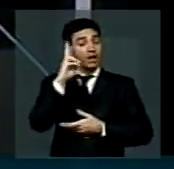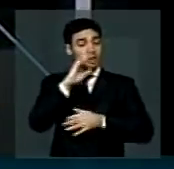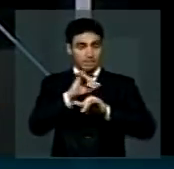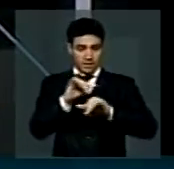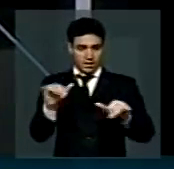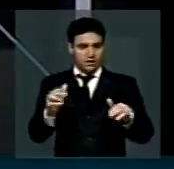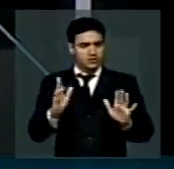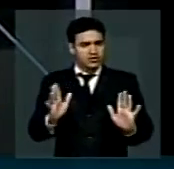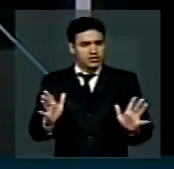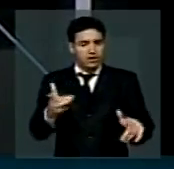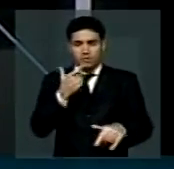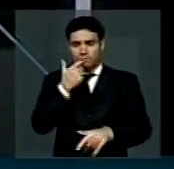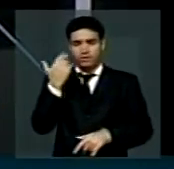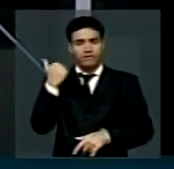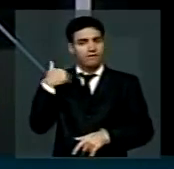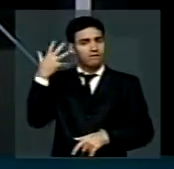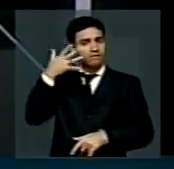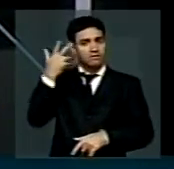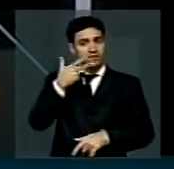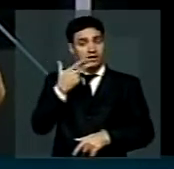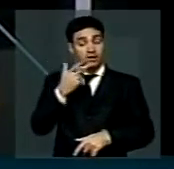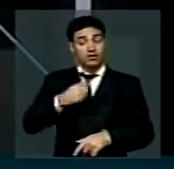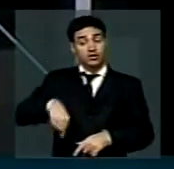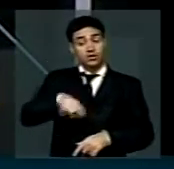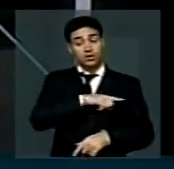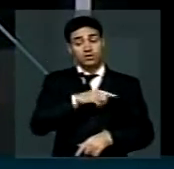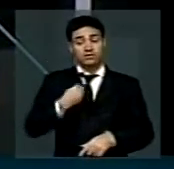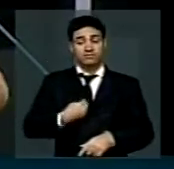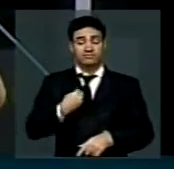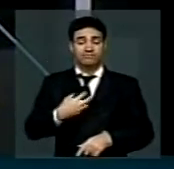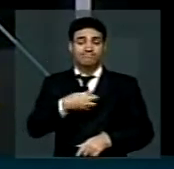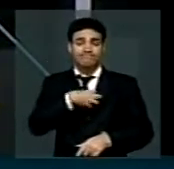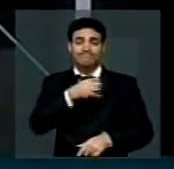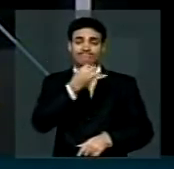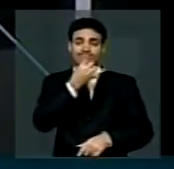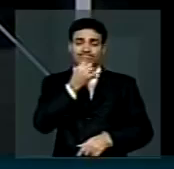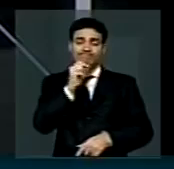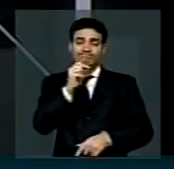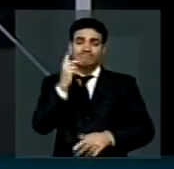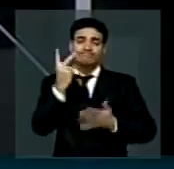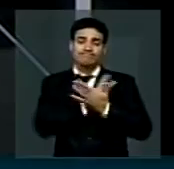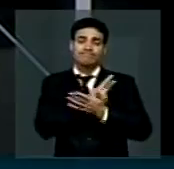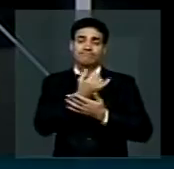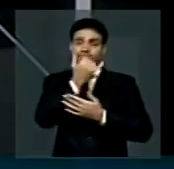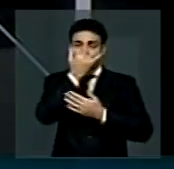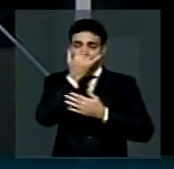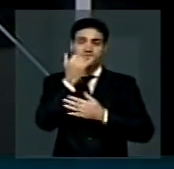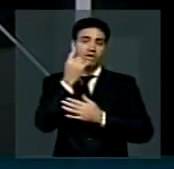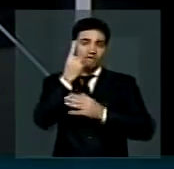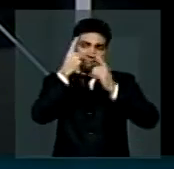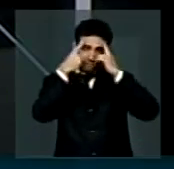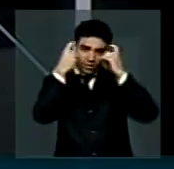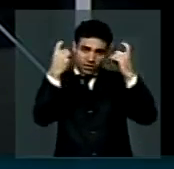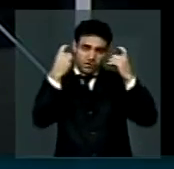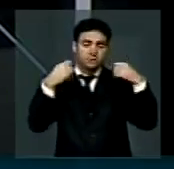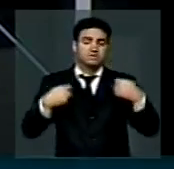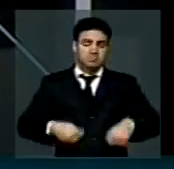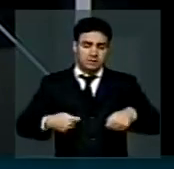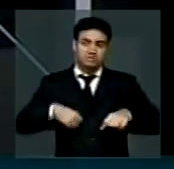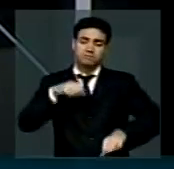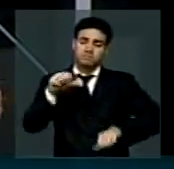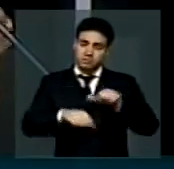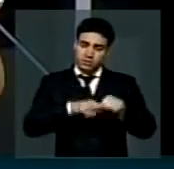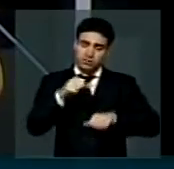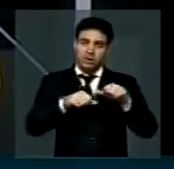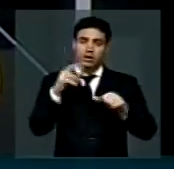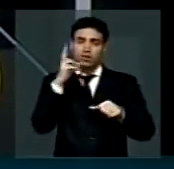disse agora há pouco, vivemos, infelizmente, uma cultura da violência. Temos de mudar